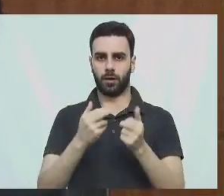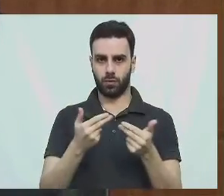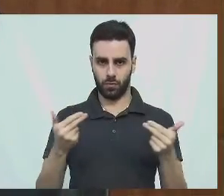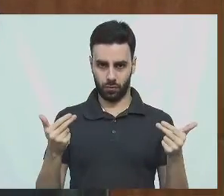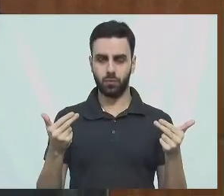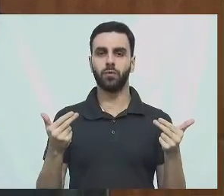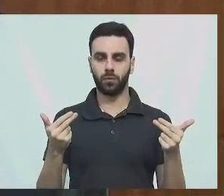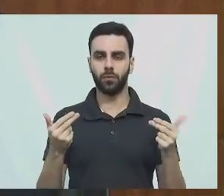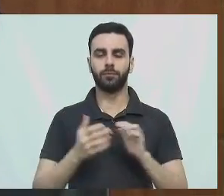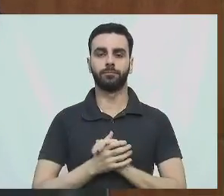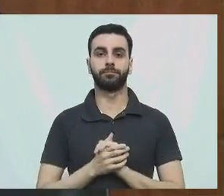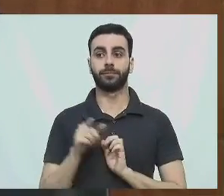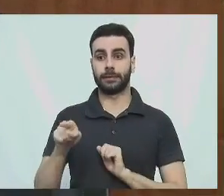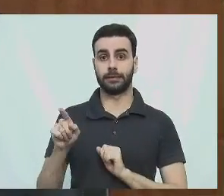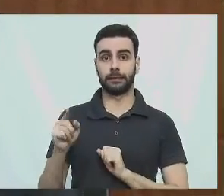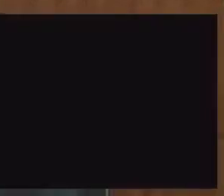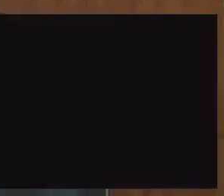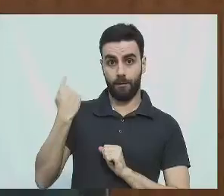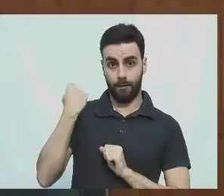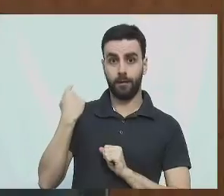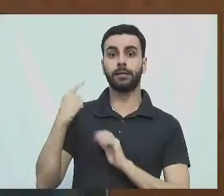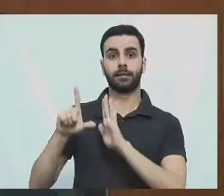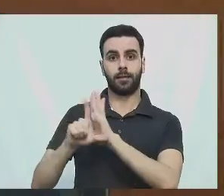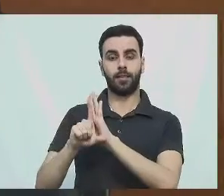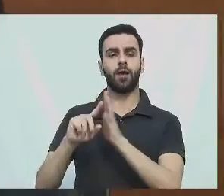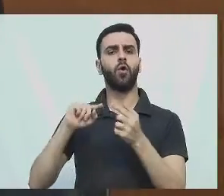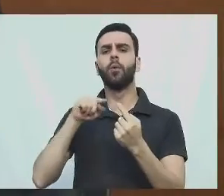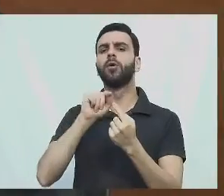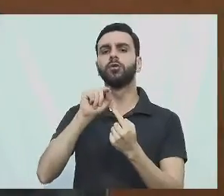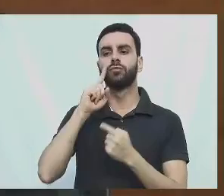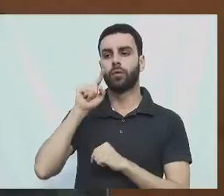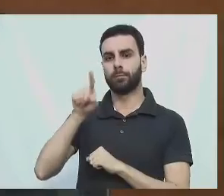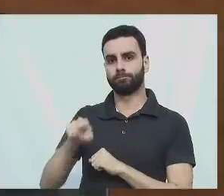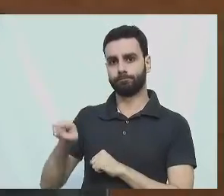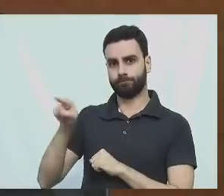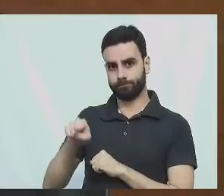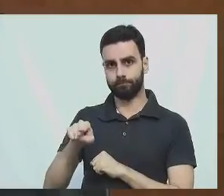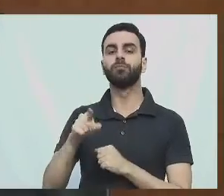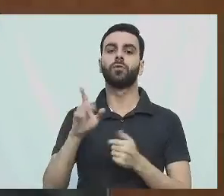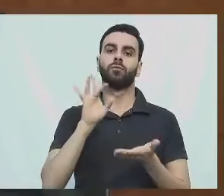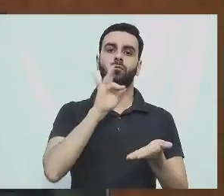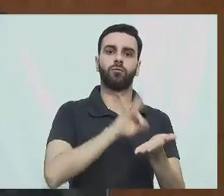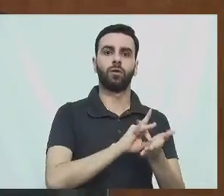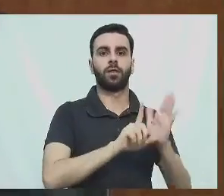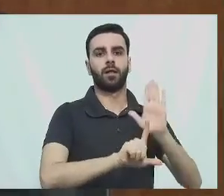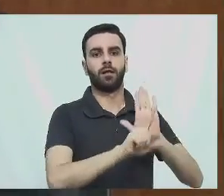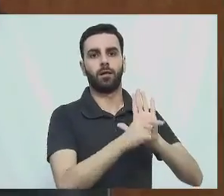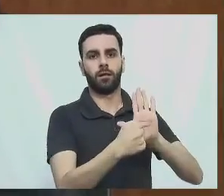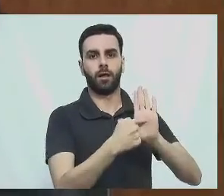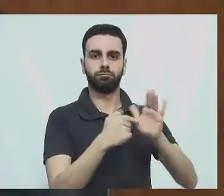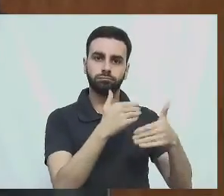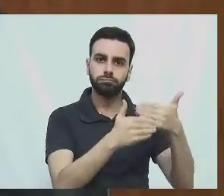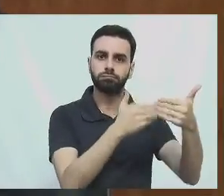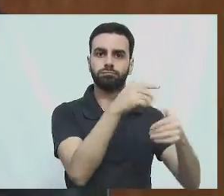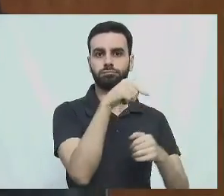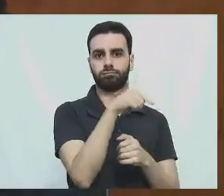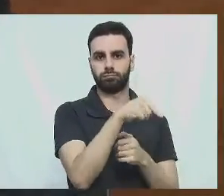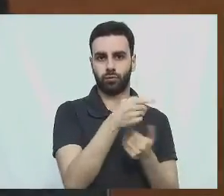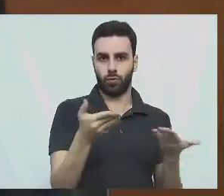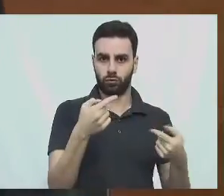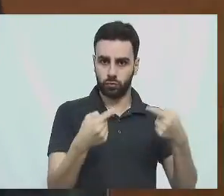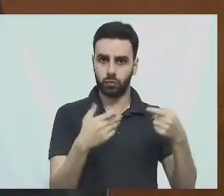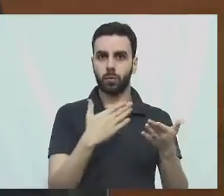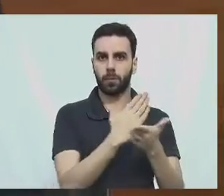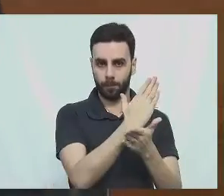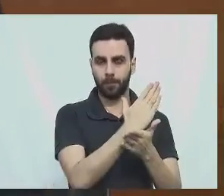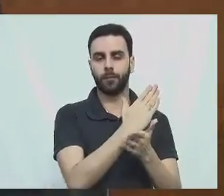relacionadas aos elevadores, né, que está sendo revogada, e, a partir de então, passa a perdurar essa lei que a gente discute e, com